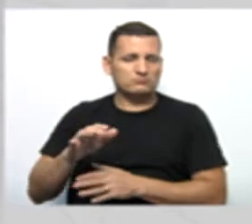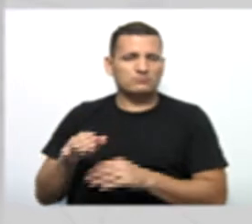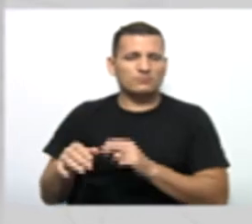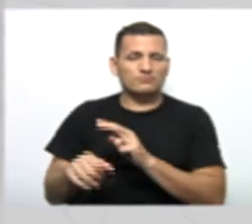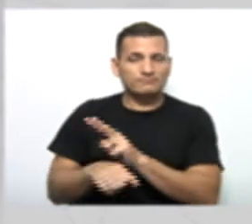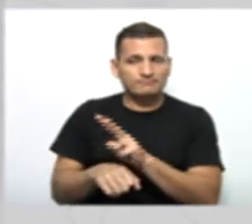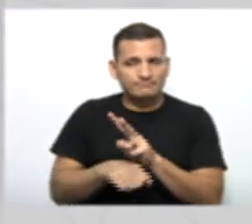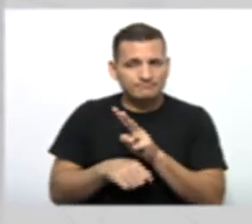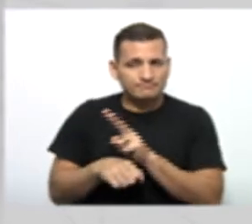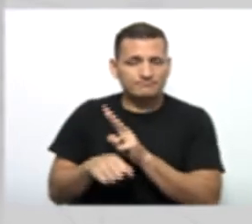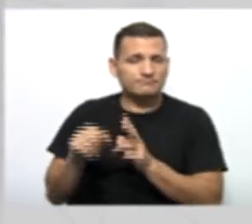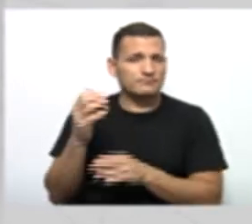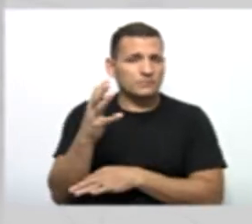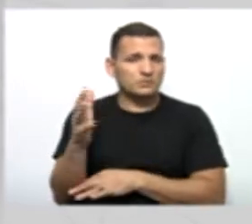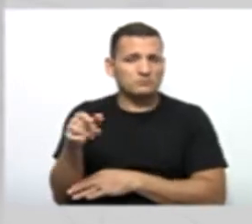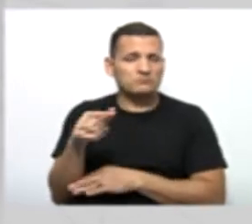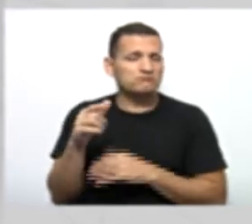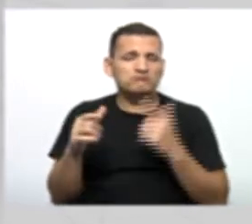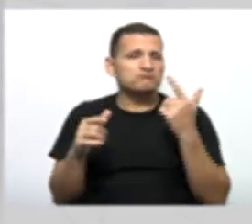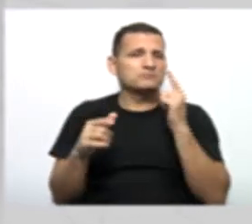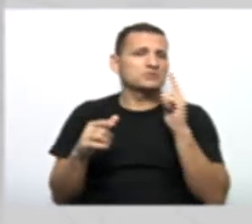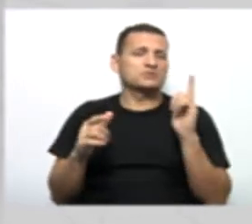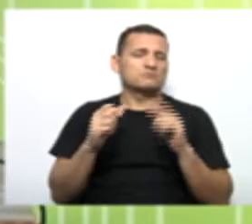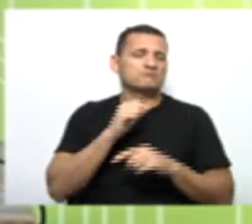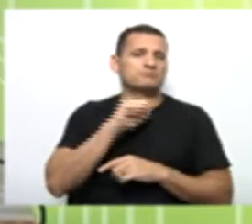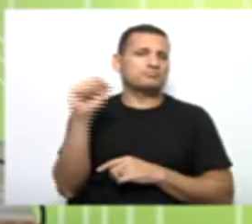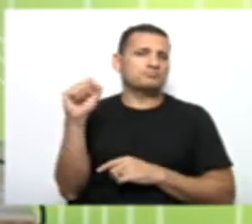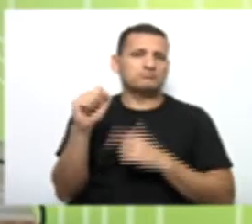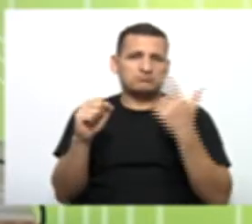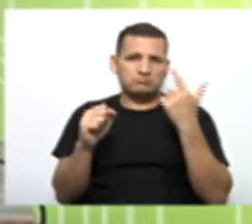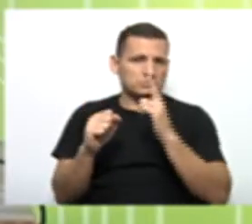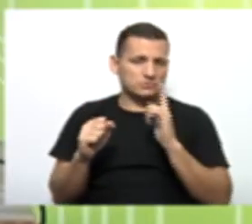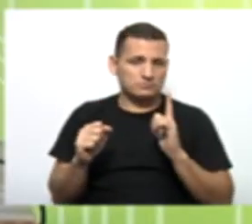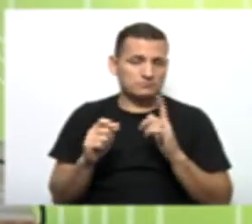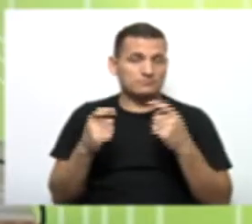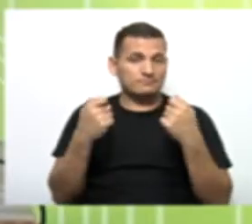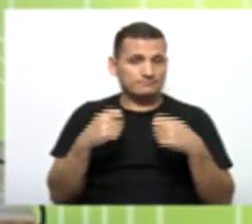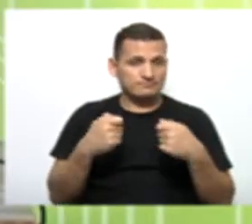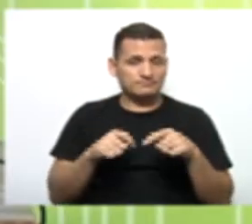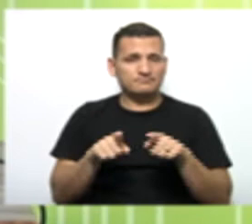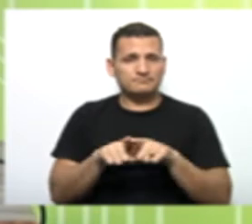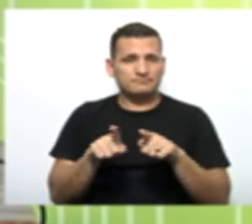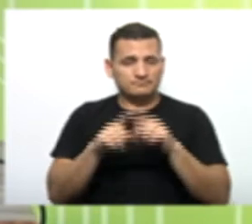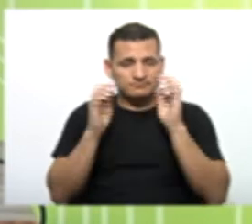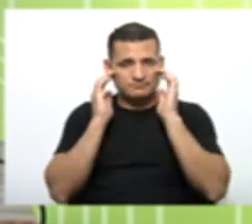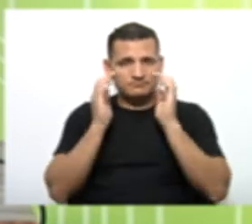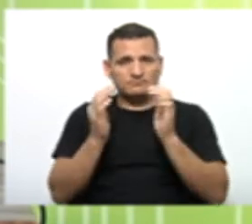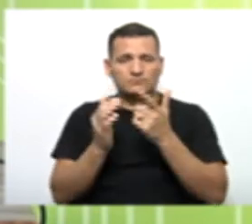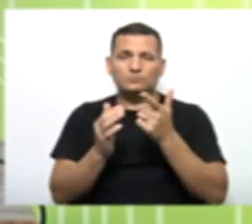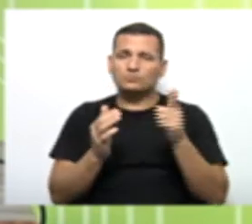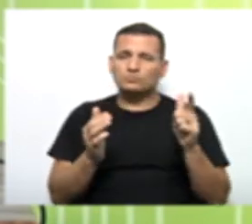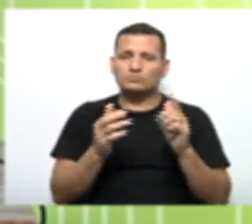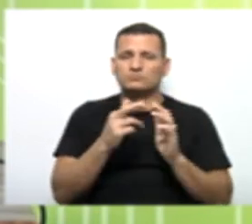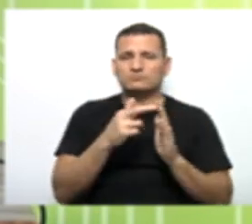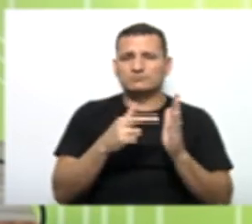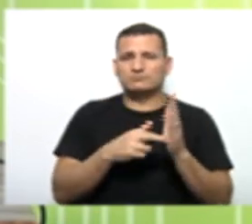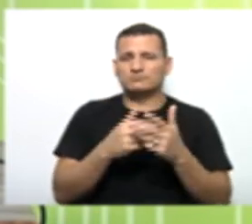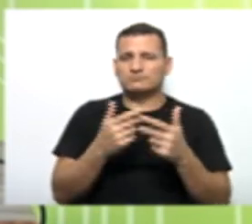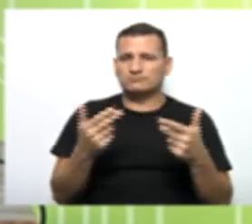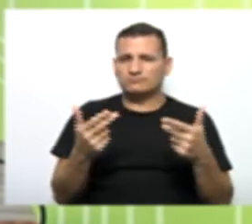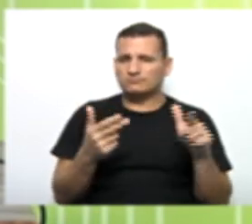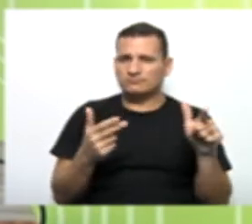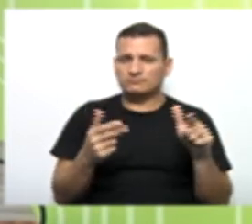proteção do meio ambiente, você não vai ter sucesso. Ou seja, é necessário que você levasse em conta também outros fatores. Mostrou, inclusive,